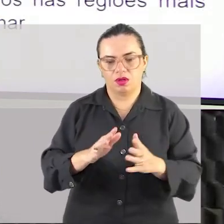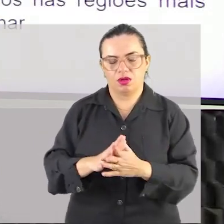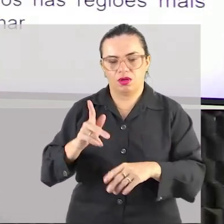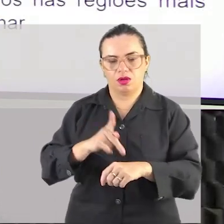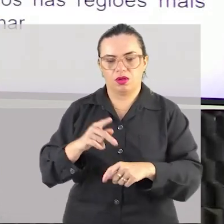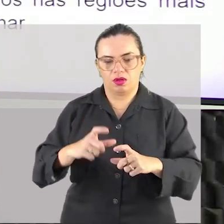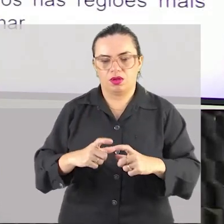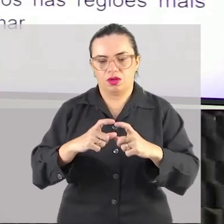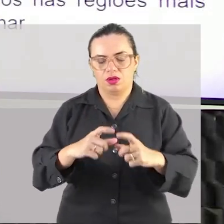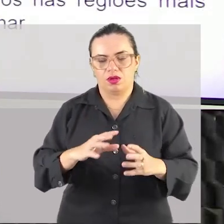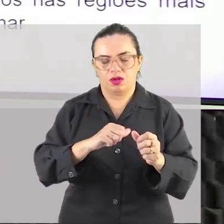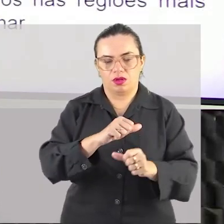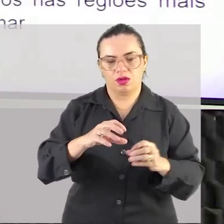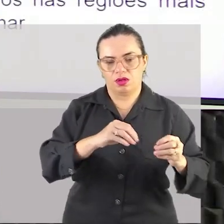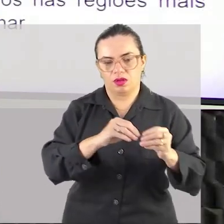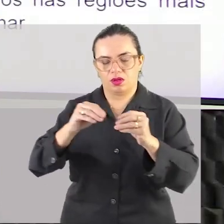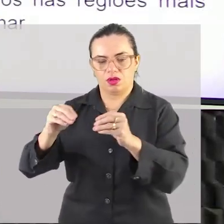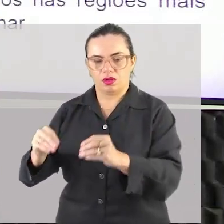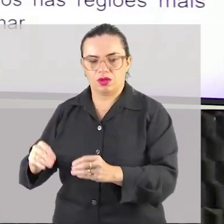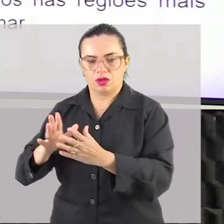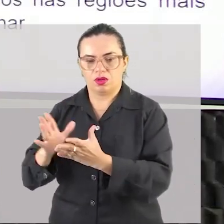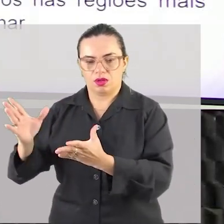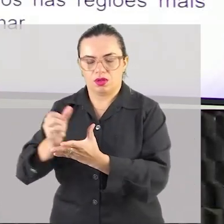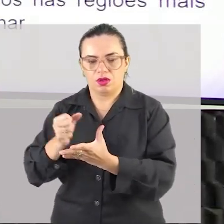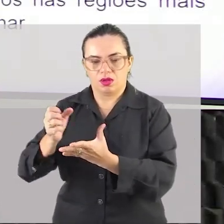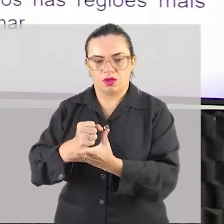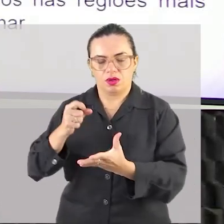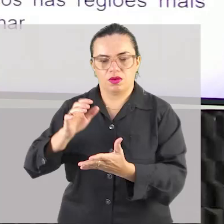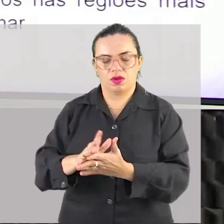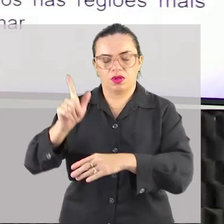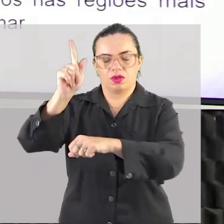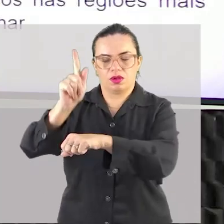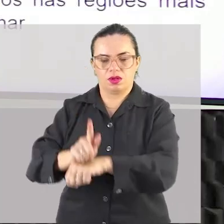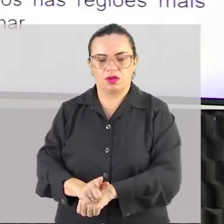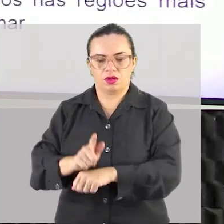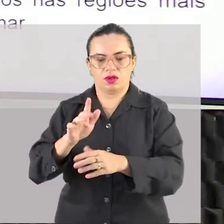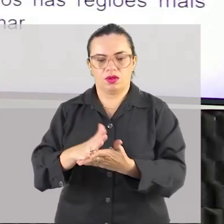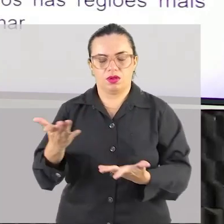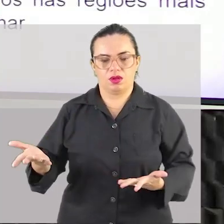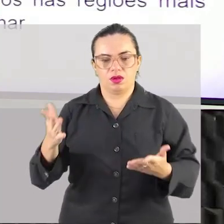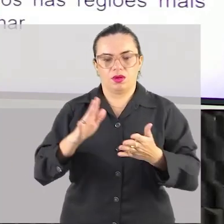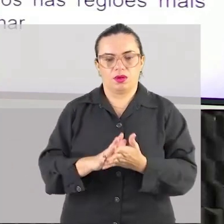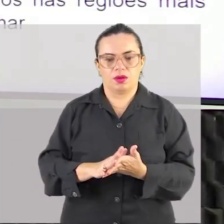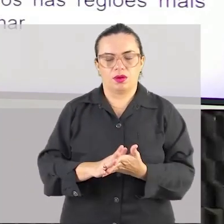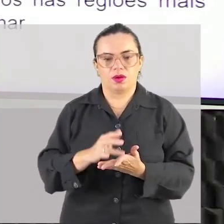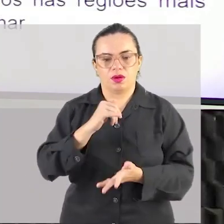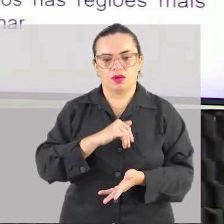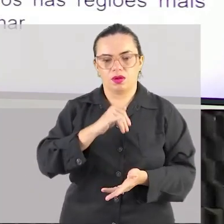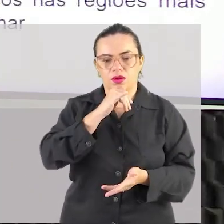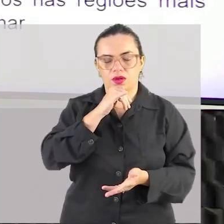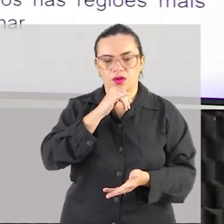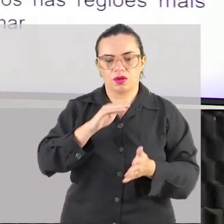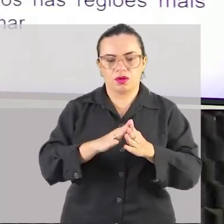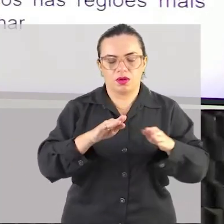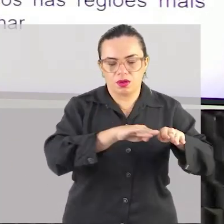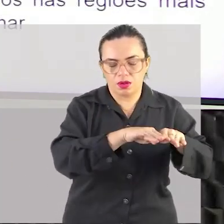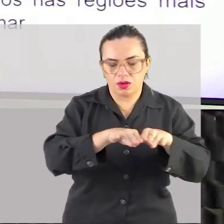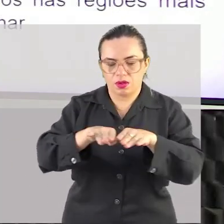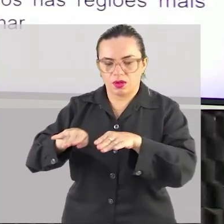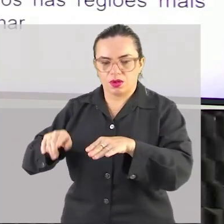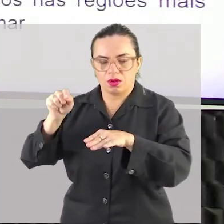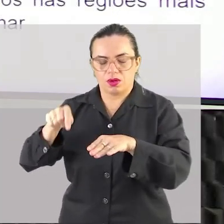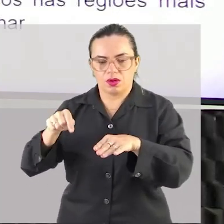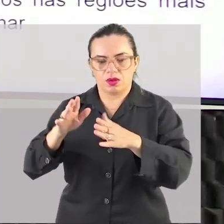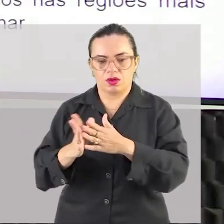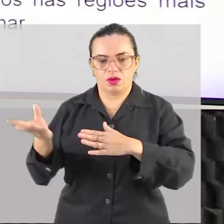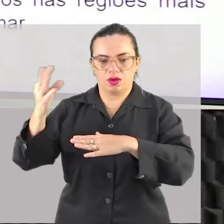transportados e acumulados por efeito de gravidade. Então, se eu estou aqui, ó, num leito, talvez numa planície, os